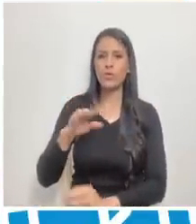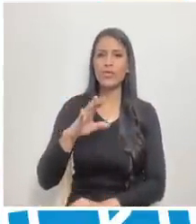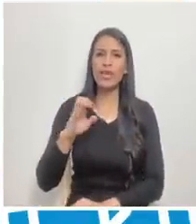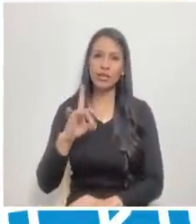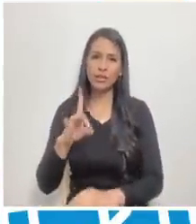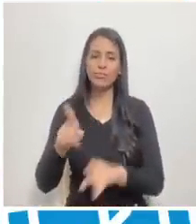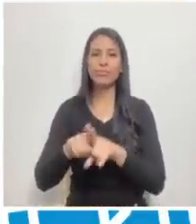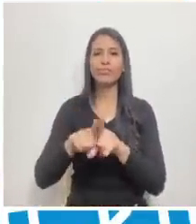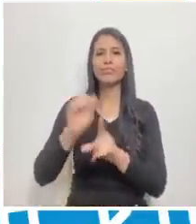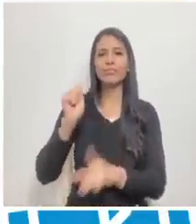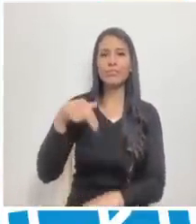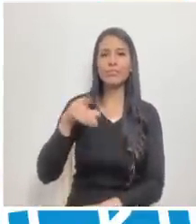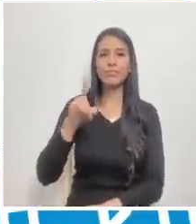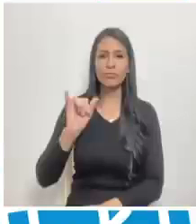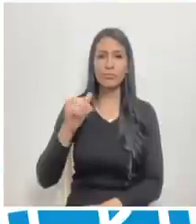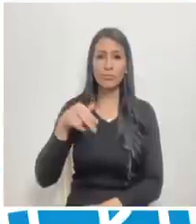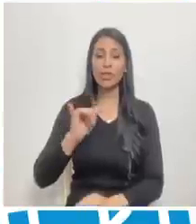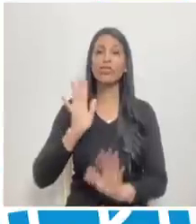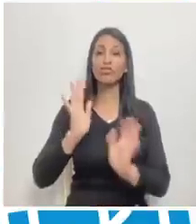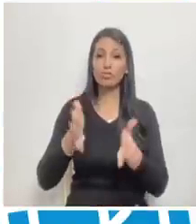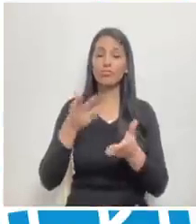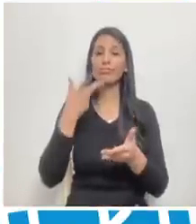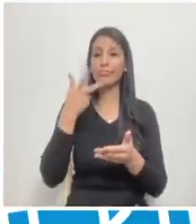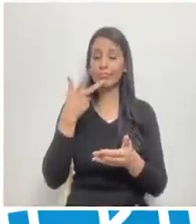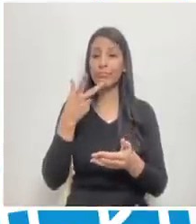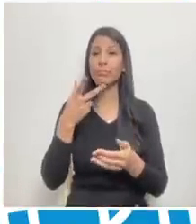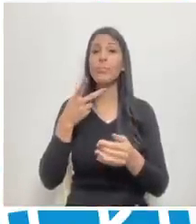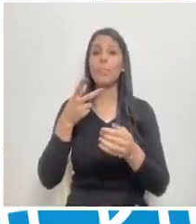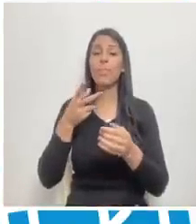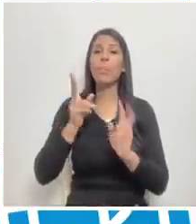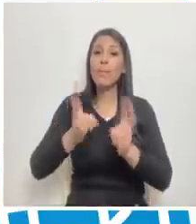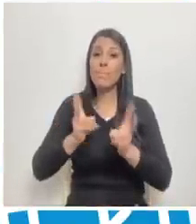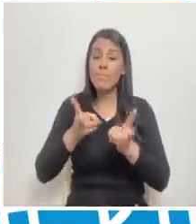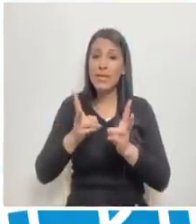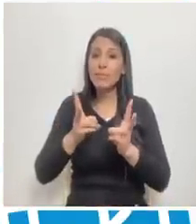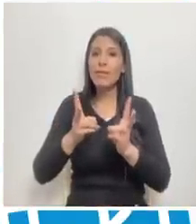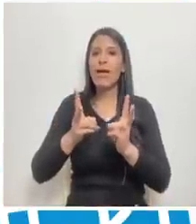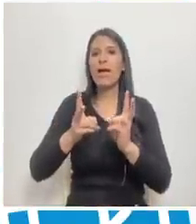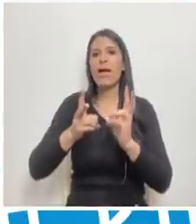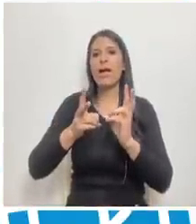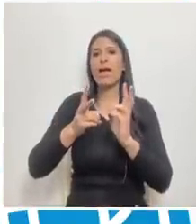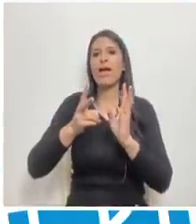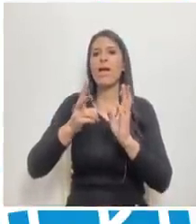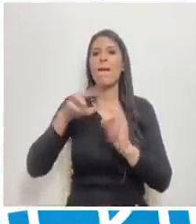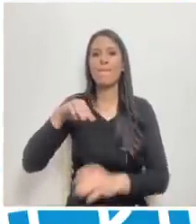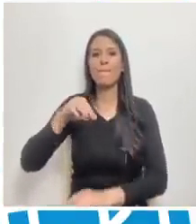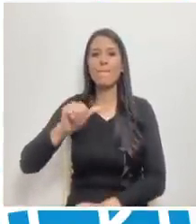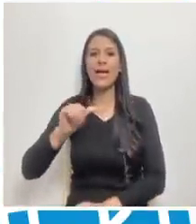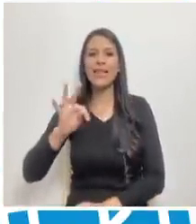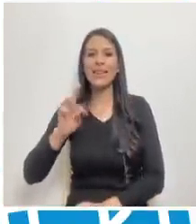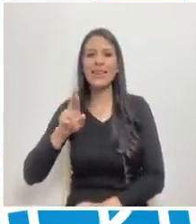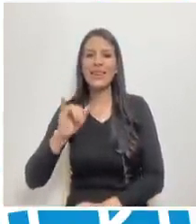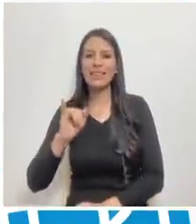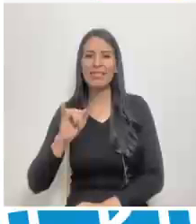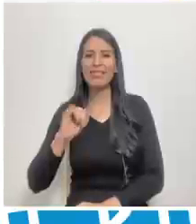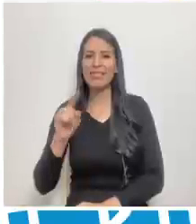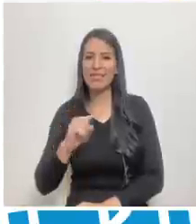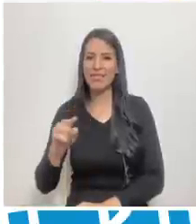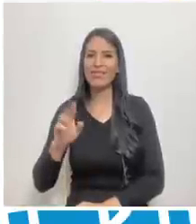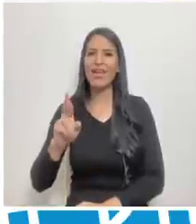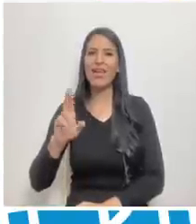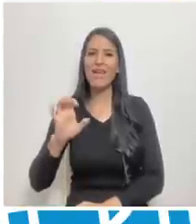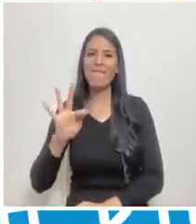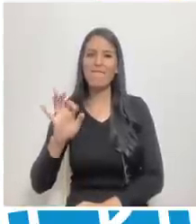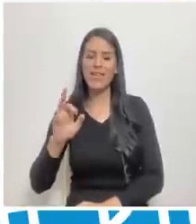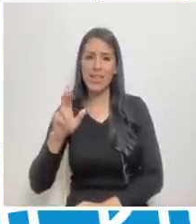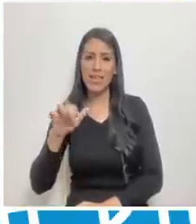de referência utilizadas na avaliação de 2019, ou seja, não vai ter uma mudança para uma matriz nova